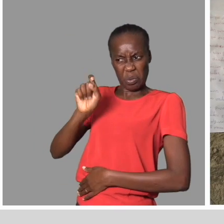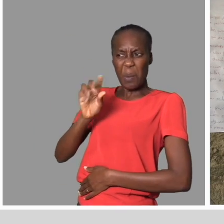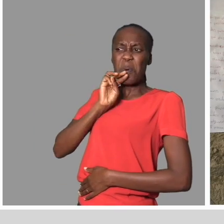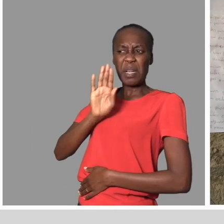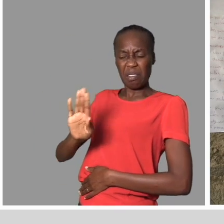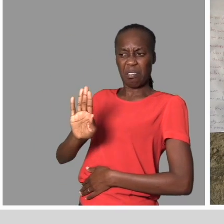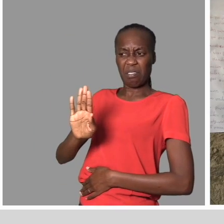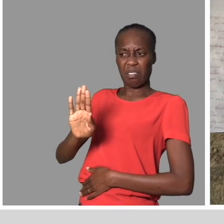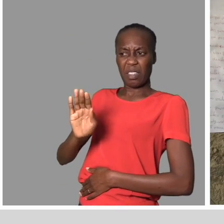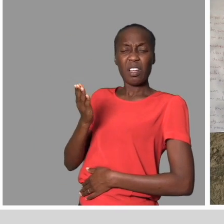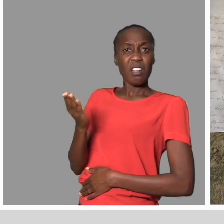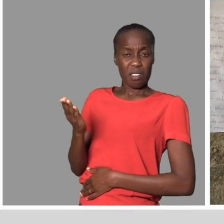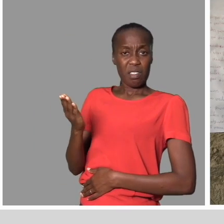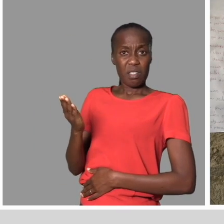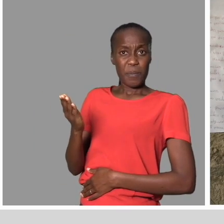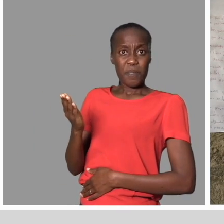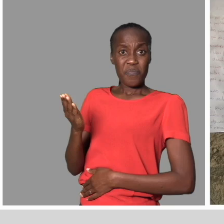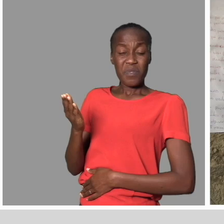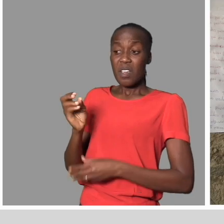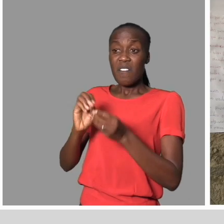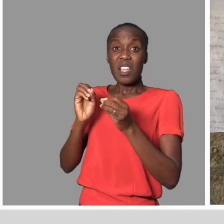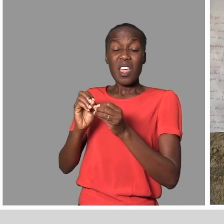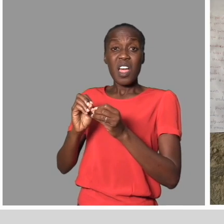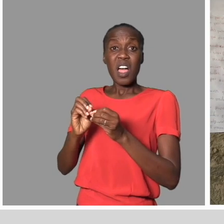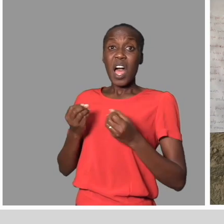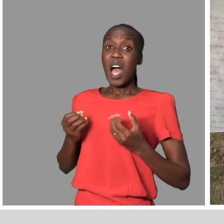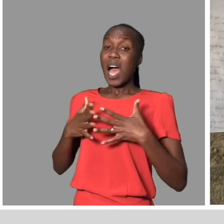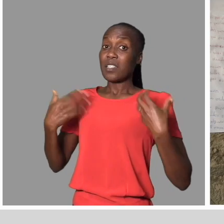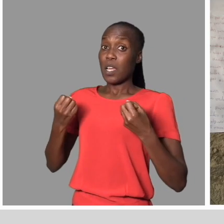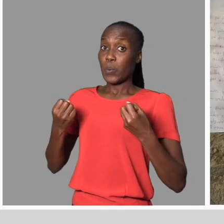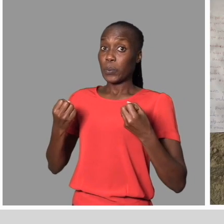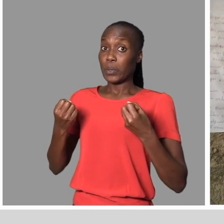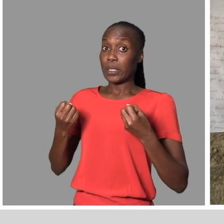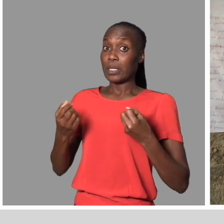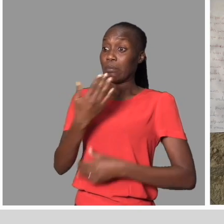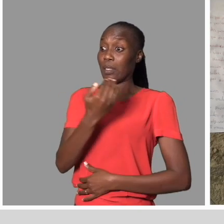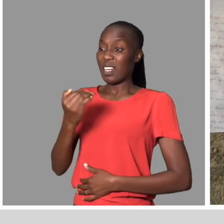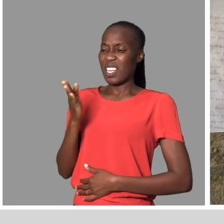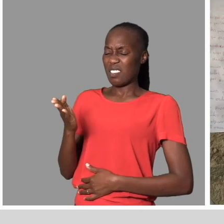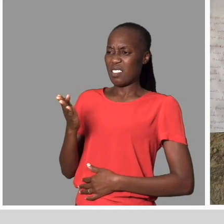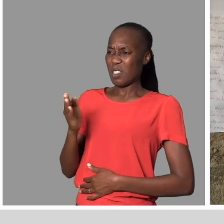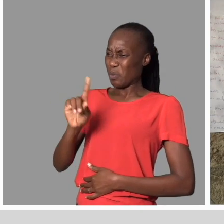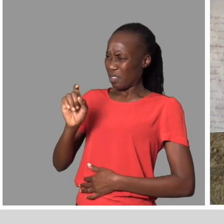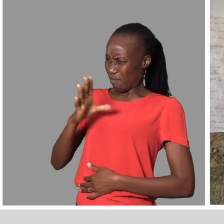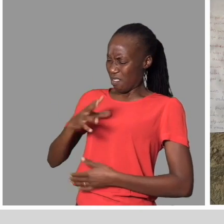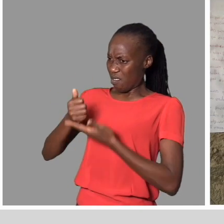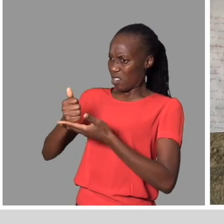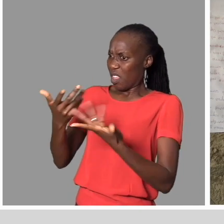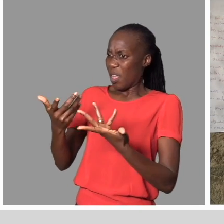ajuda, o estado de saúde das crianças, houve muitos